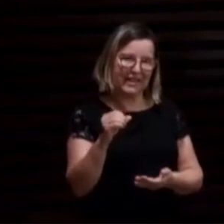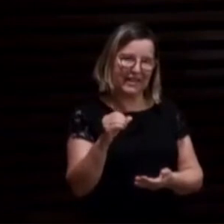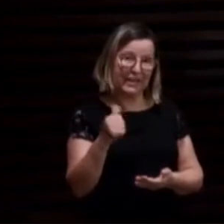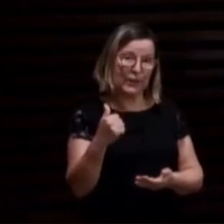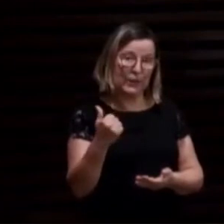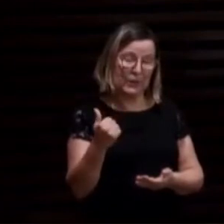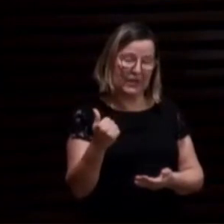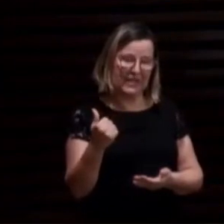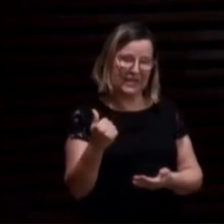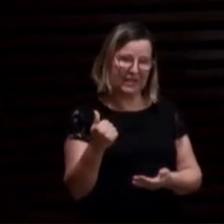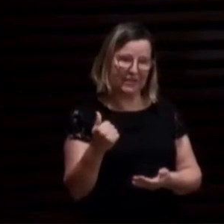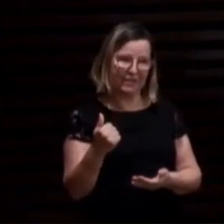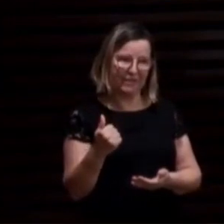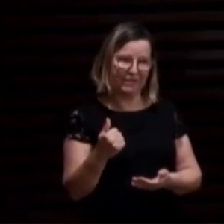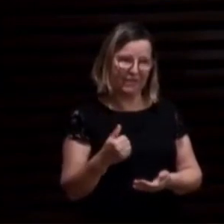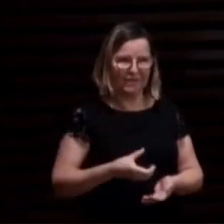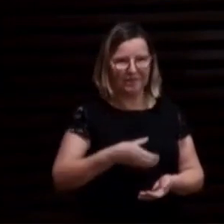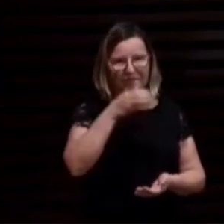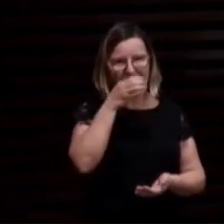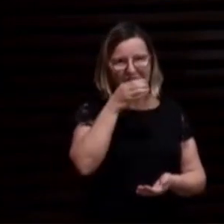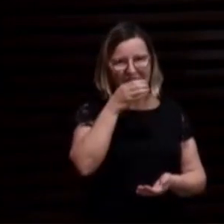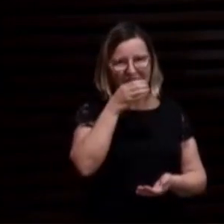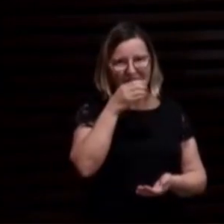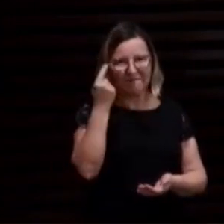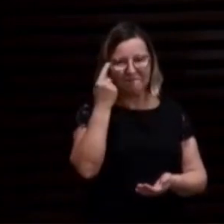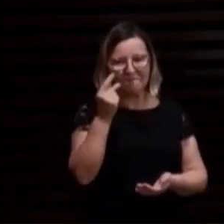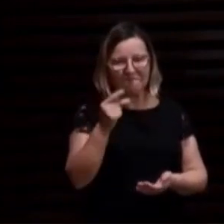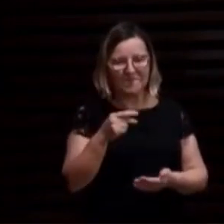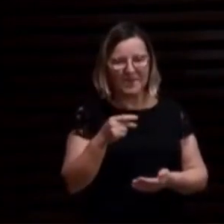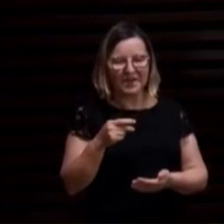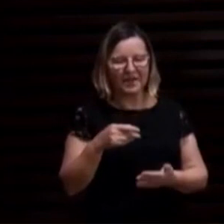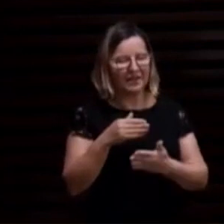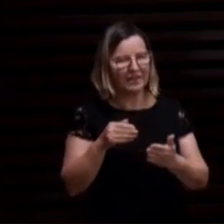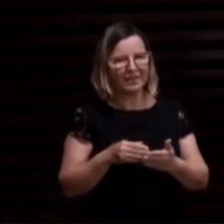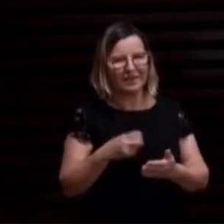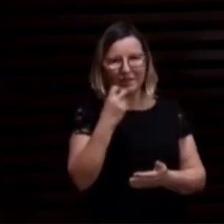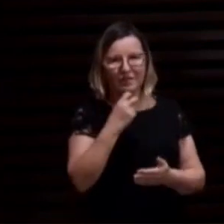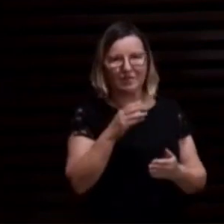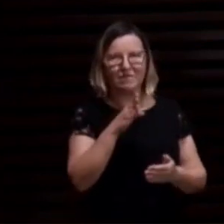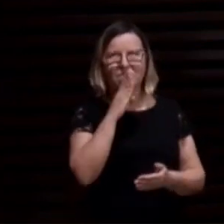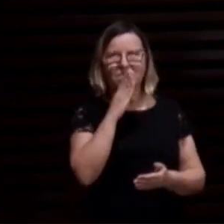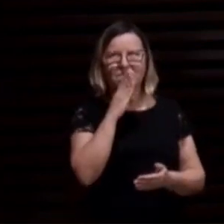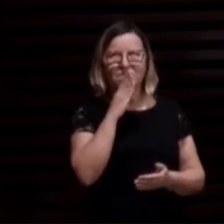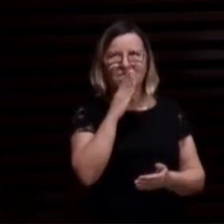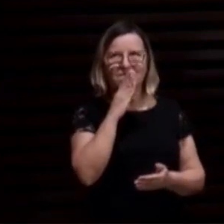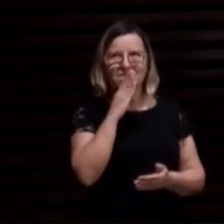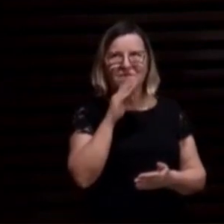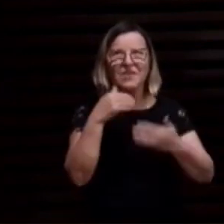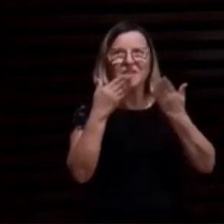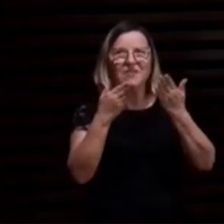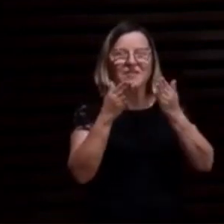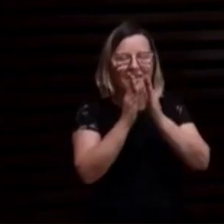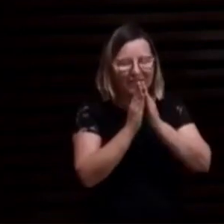cálice, para que cale-se toda a boca diante dele e preste uma adoração sincera diante do